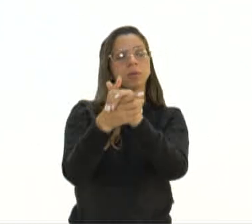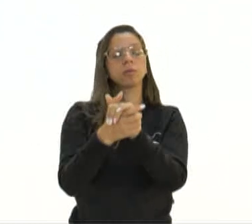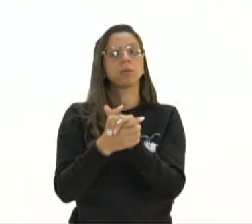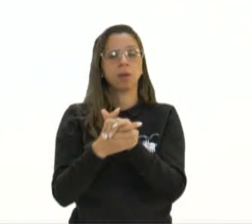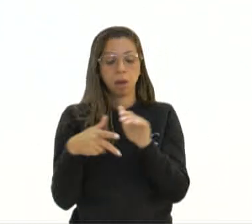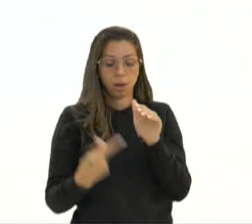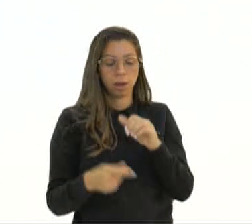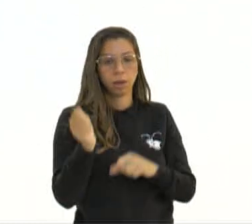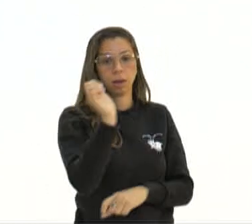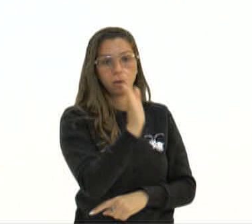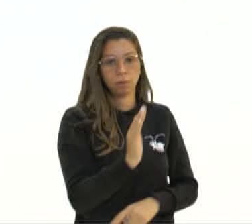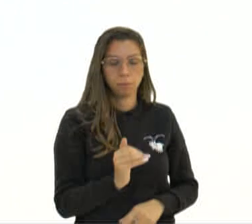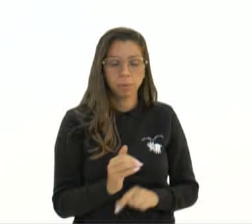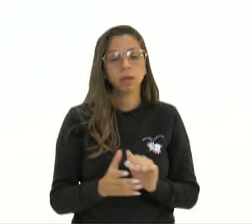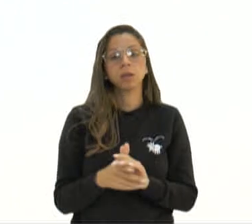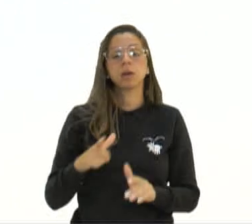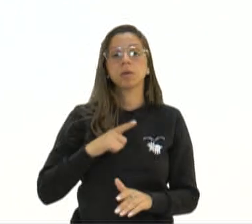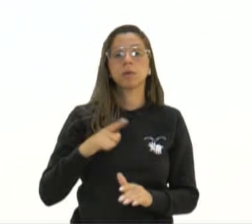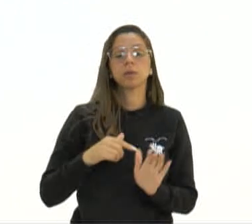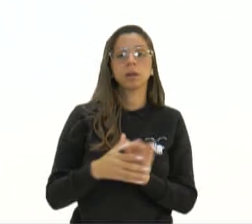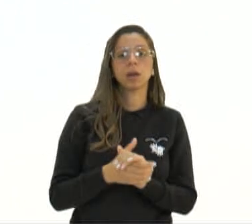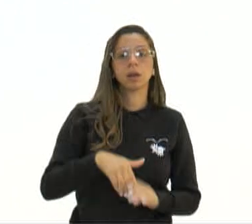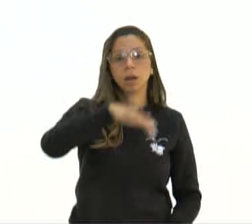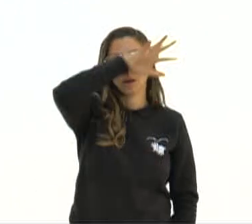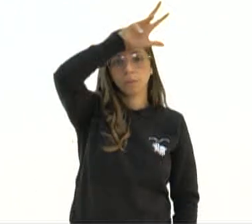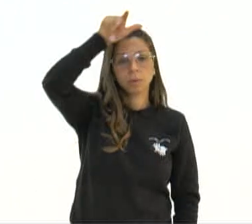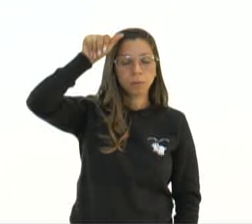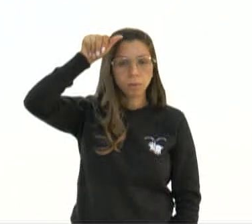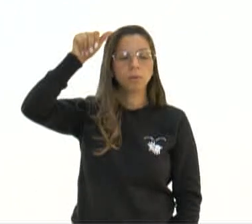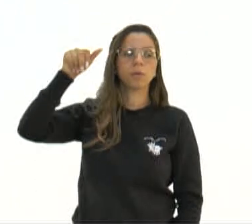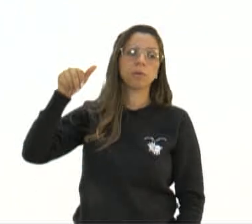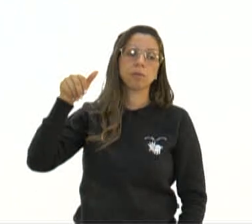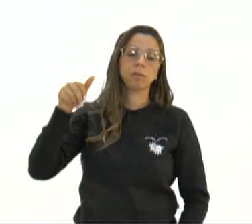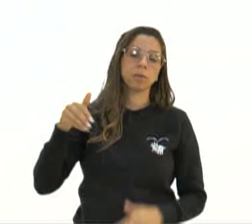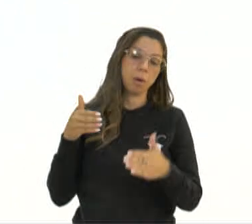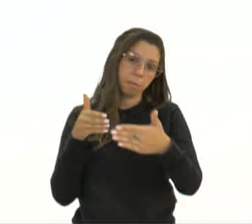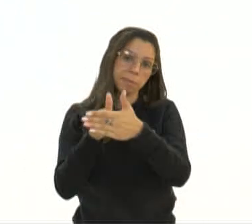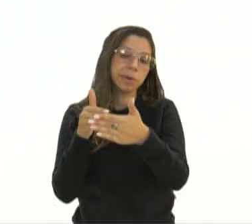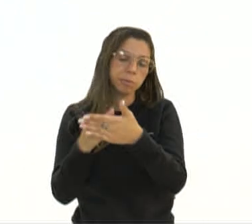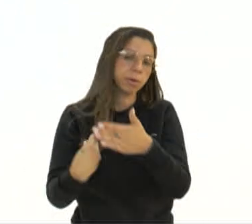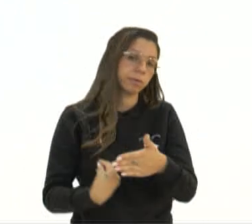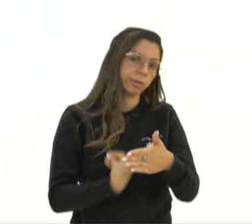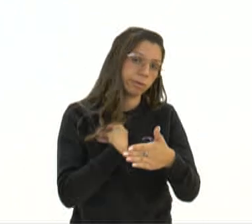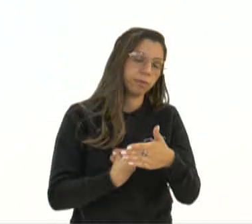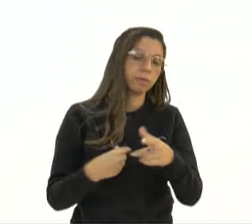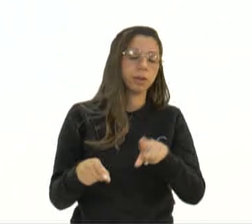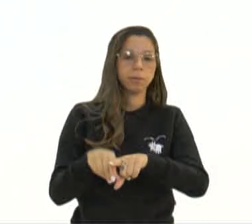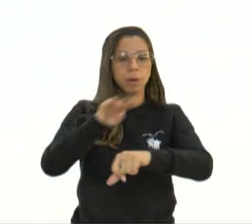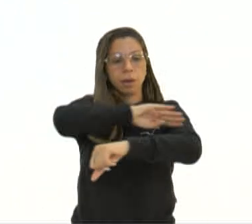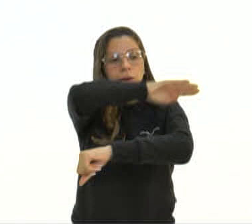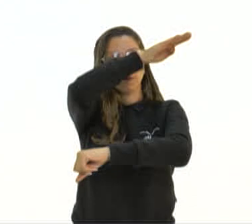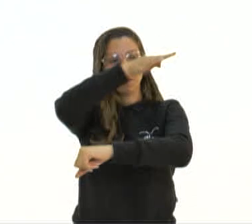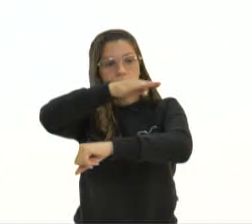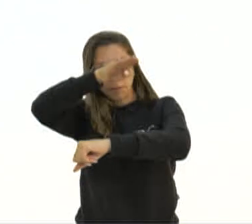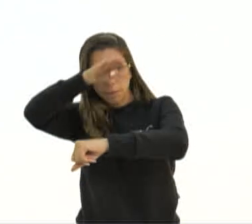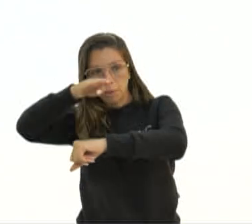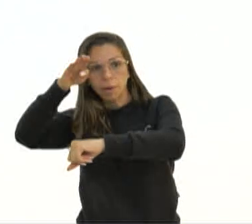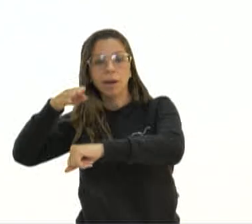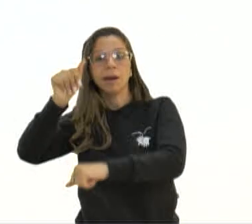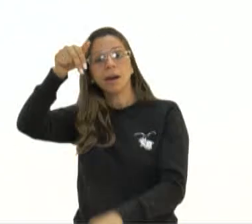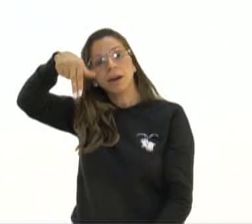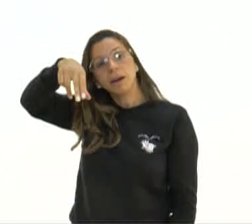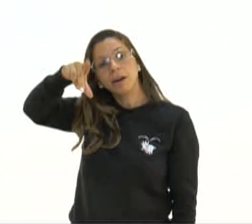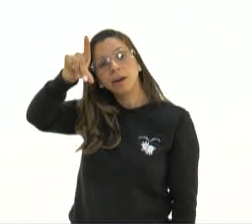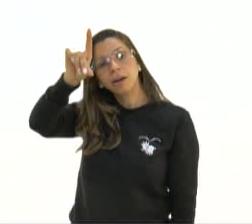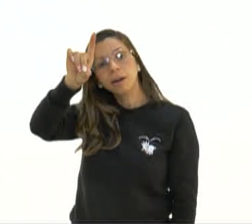a floresta amazônica é um impedimento para a ocupação. Tem a região aqui da Cordilheira dos Andes, que a densidade